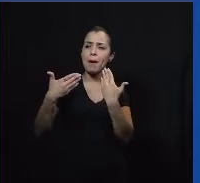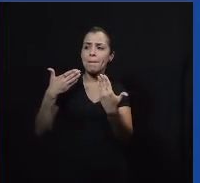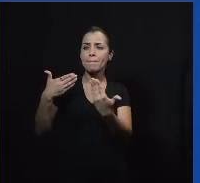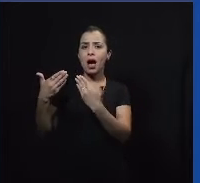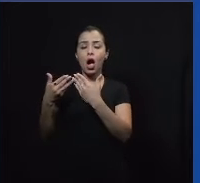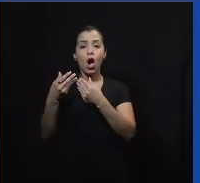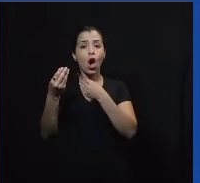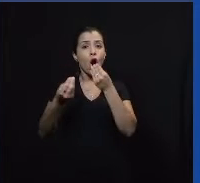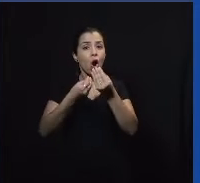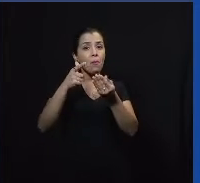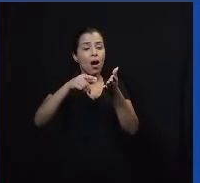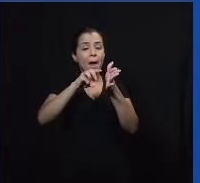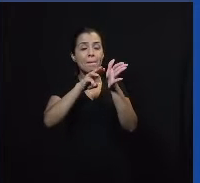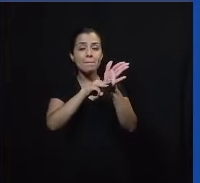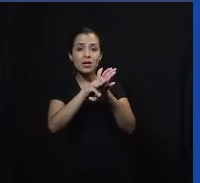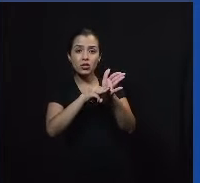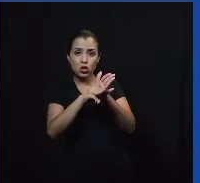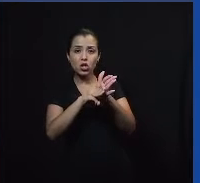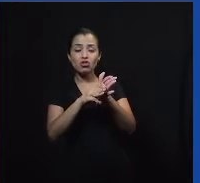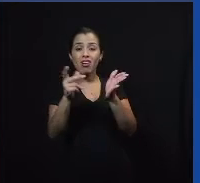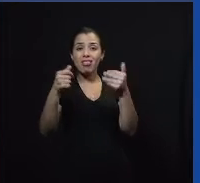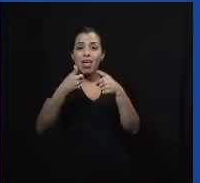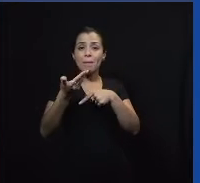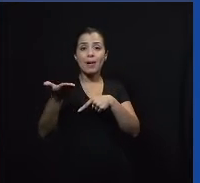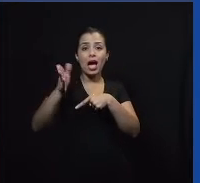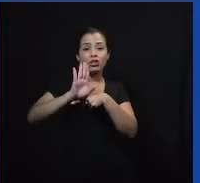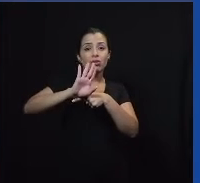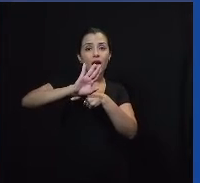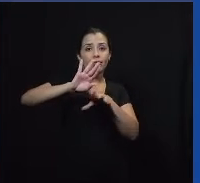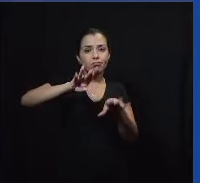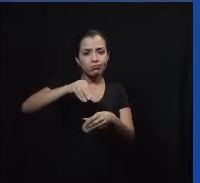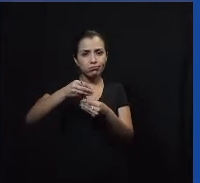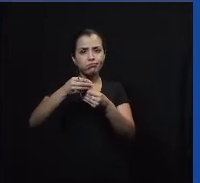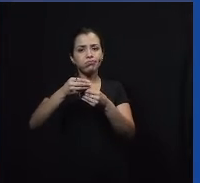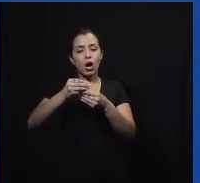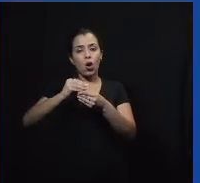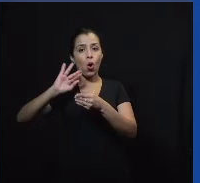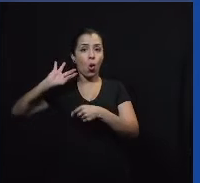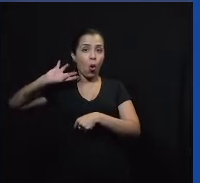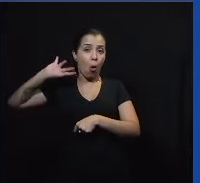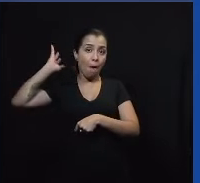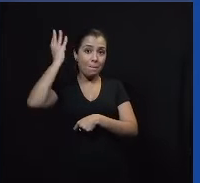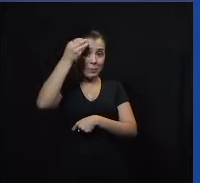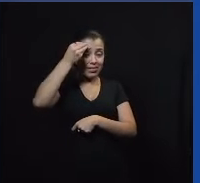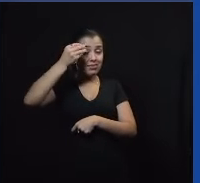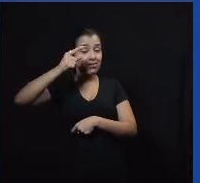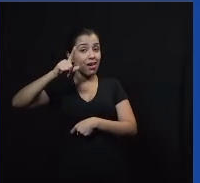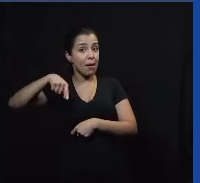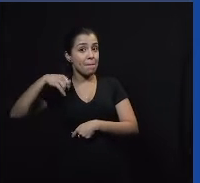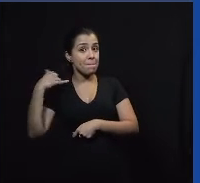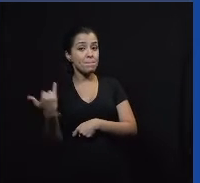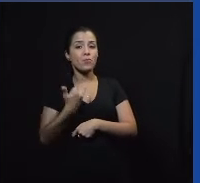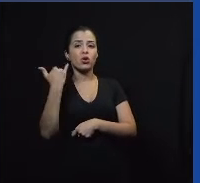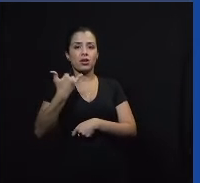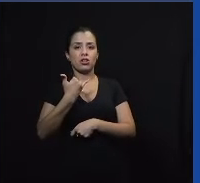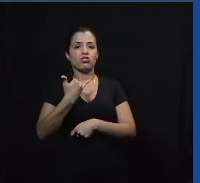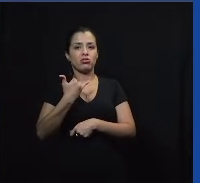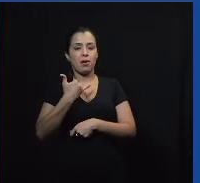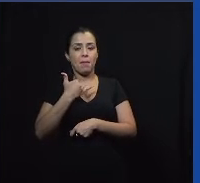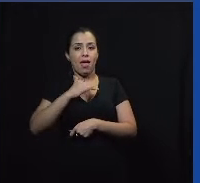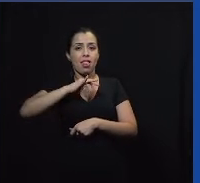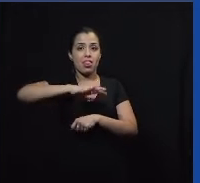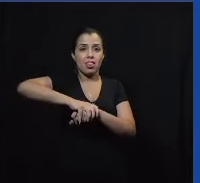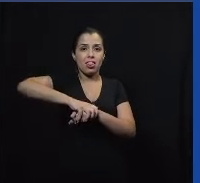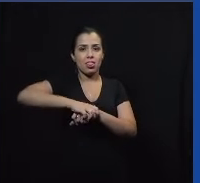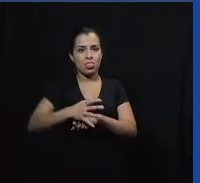como essa metodologia pode contribuir aí com o desenvolvimento de competências que são essenciais para fortalecer a vida democrática.